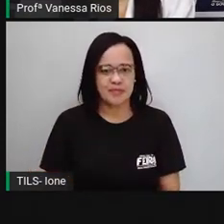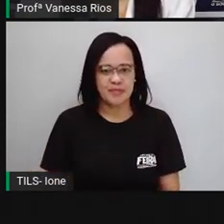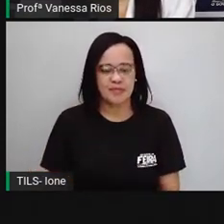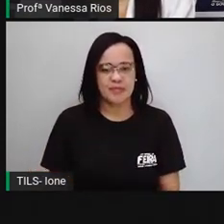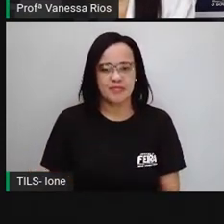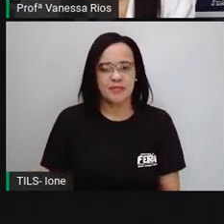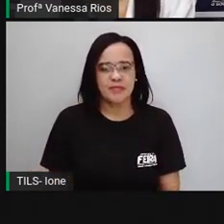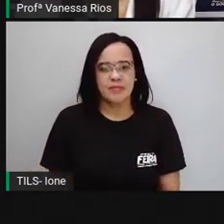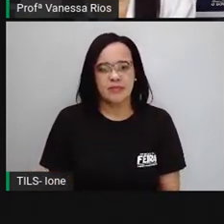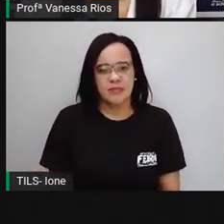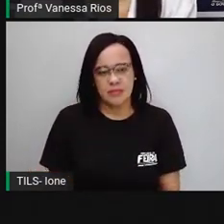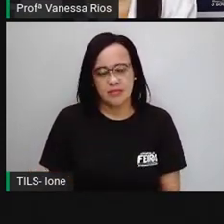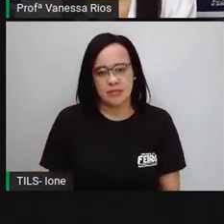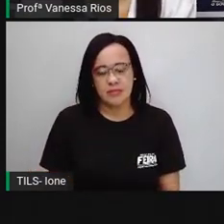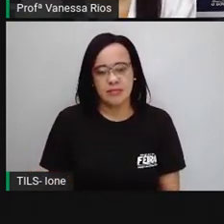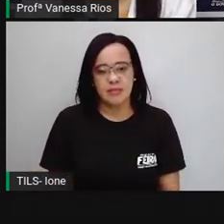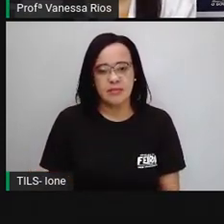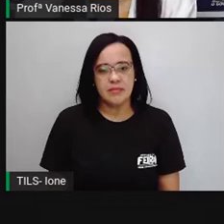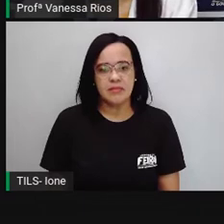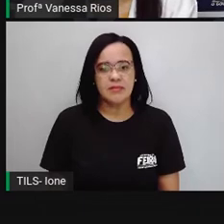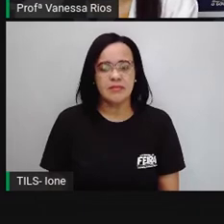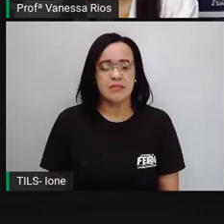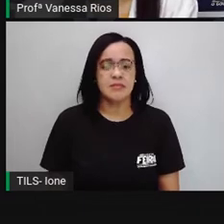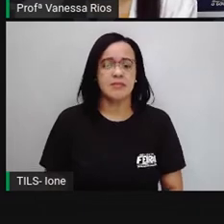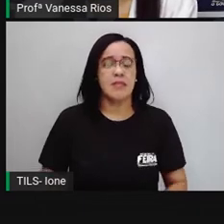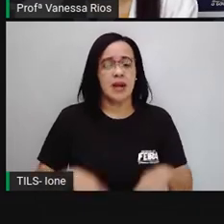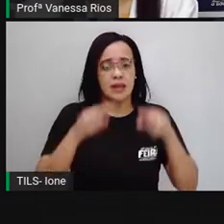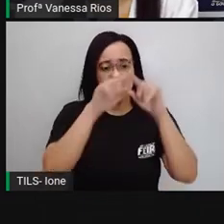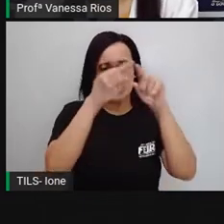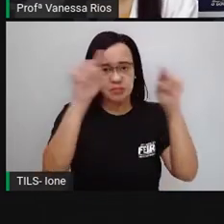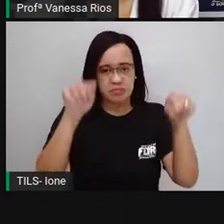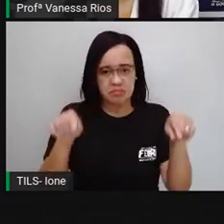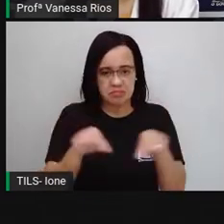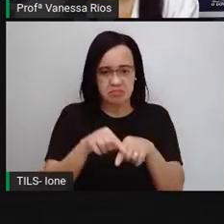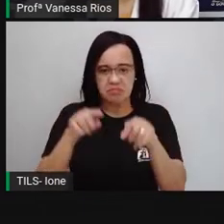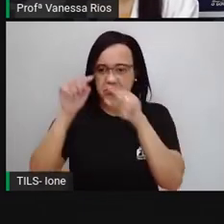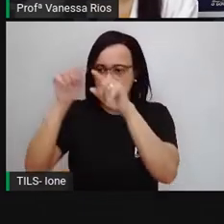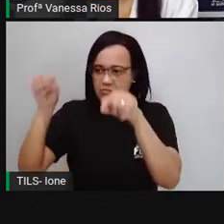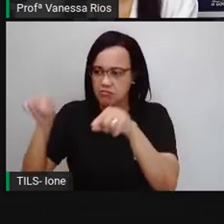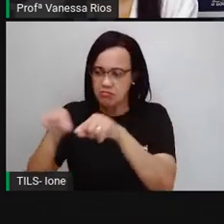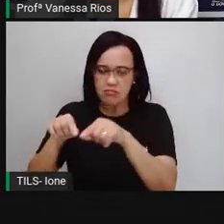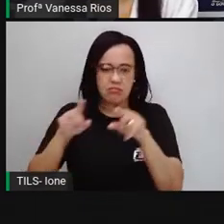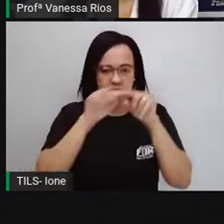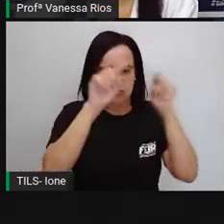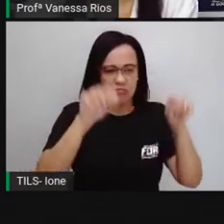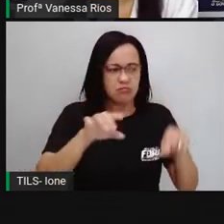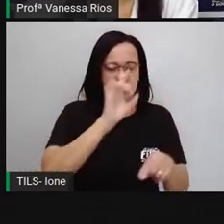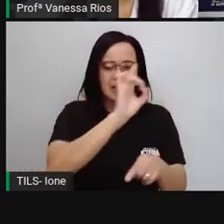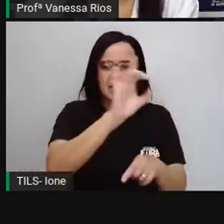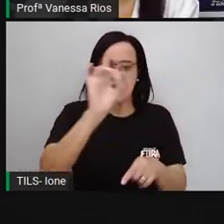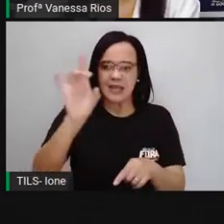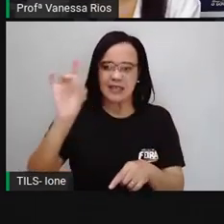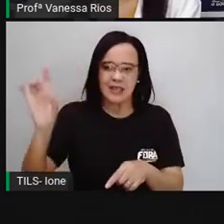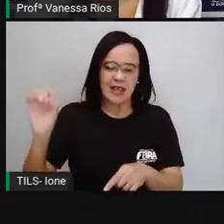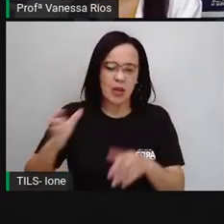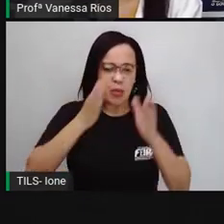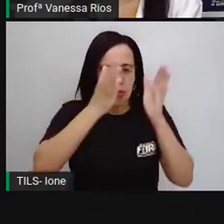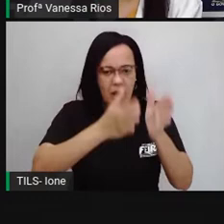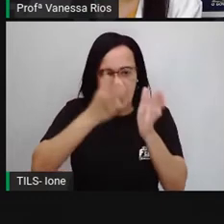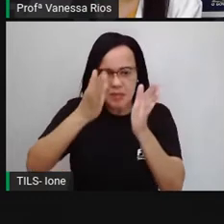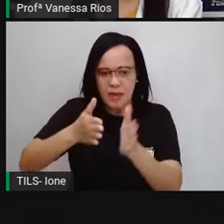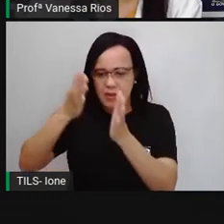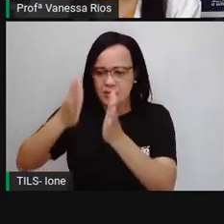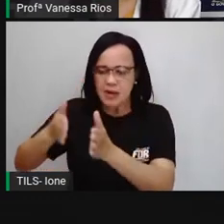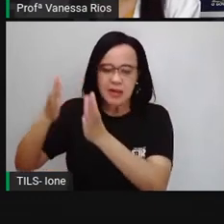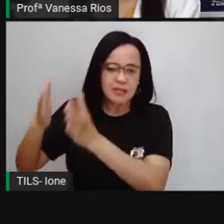E aí nós podemos classificar os sólidos, né? Quando a gente fala em figuras espaciais ou sólidos, ou ainda